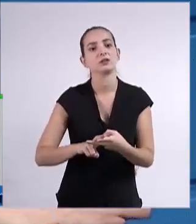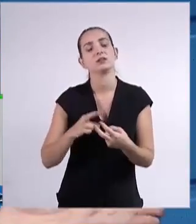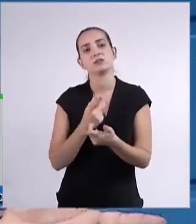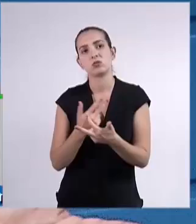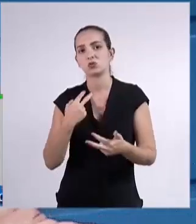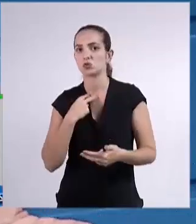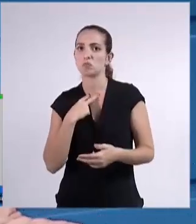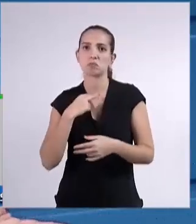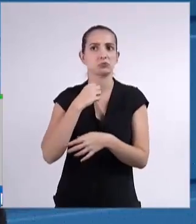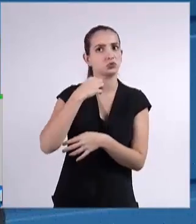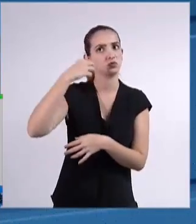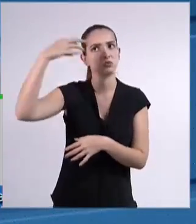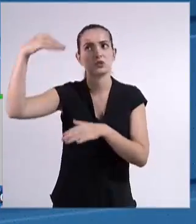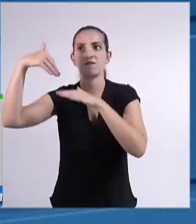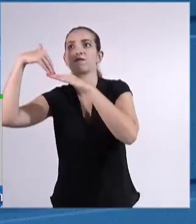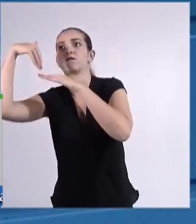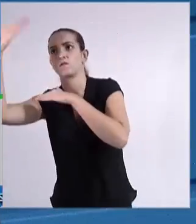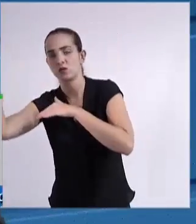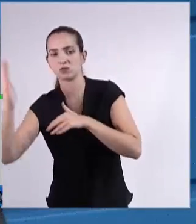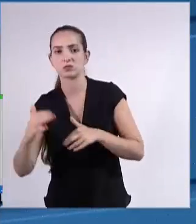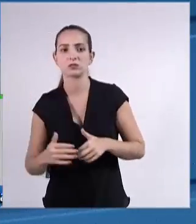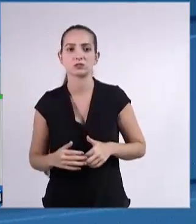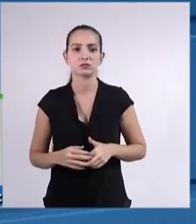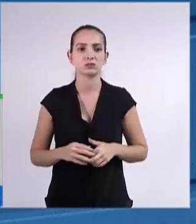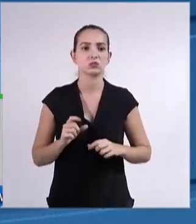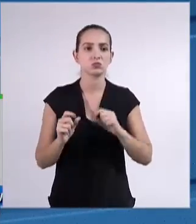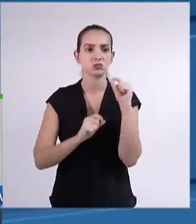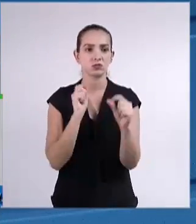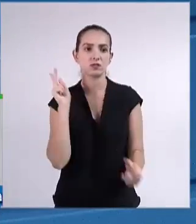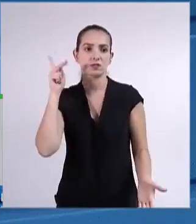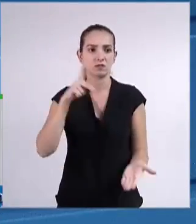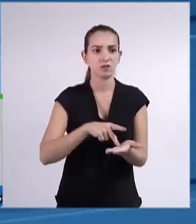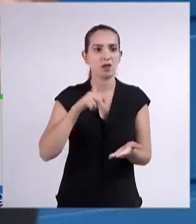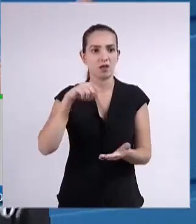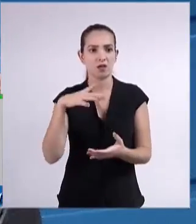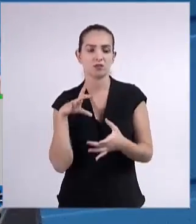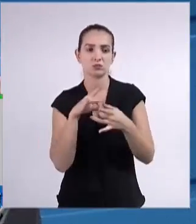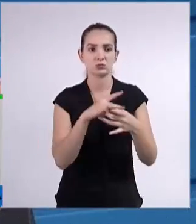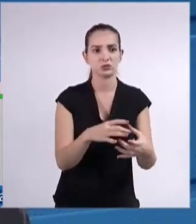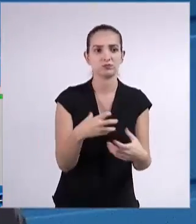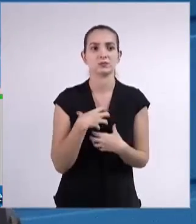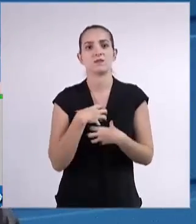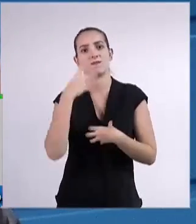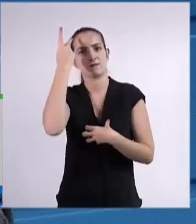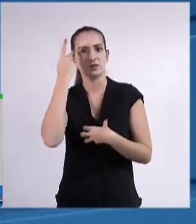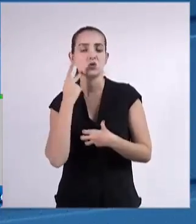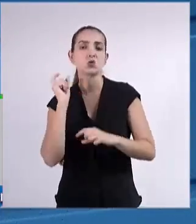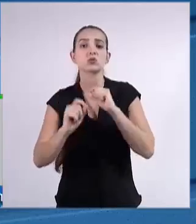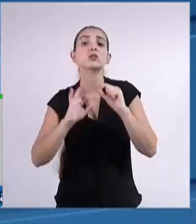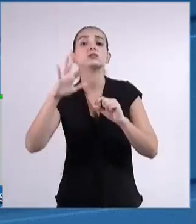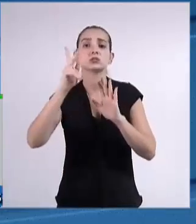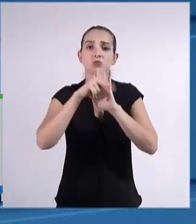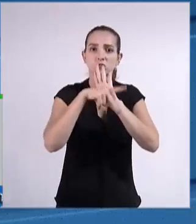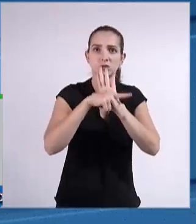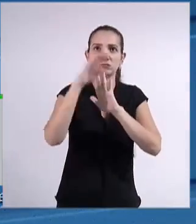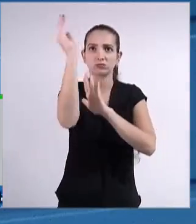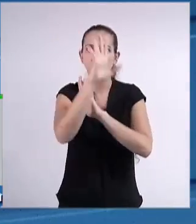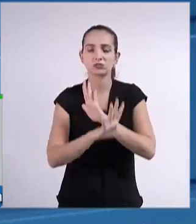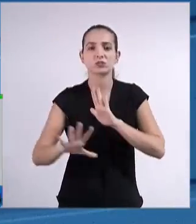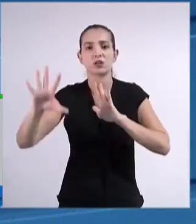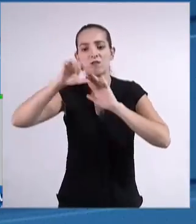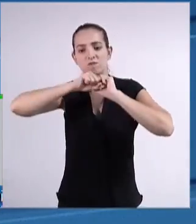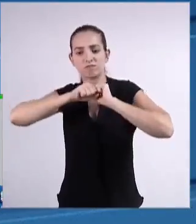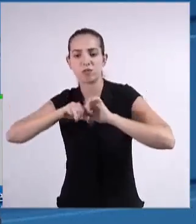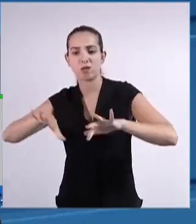não pode viajar para o exterior, né? Então, assim, realmente é uma situação vergonhosa, e o que acontece no plano nacional irradia para